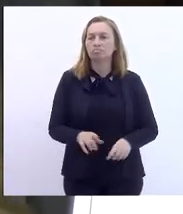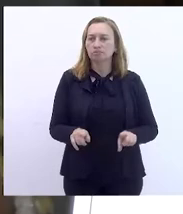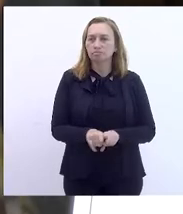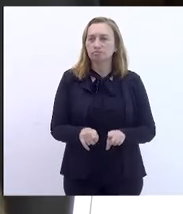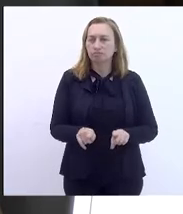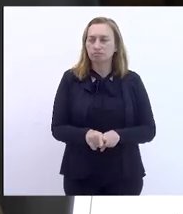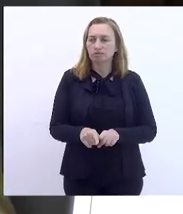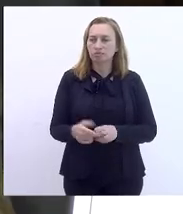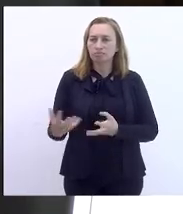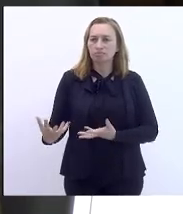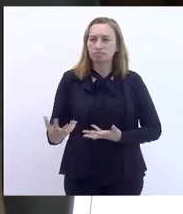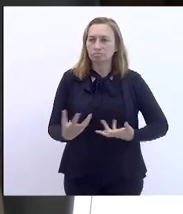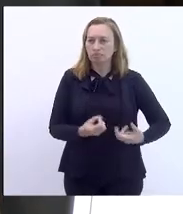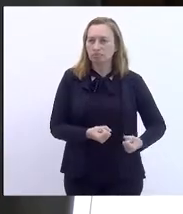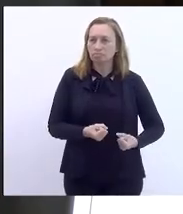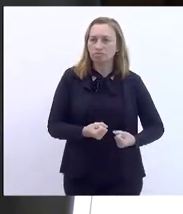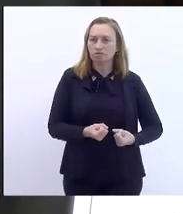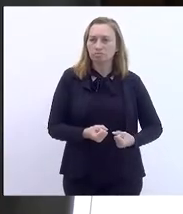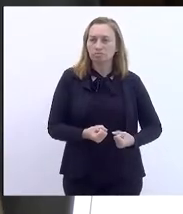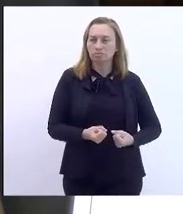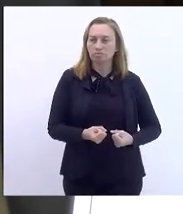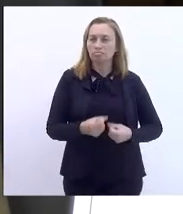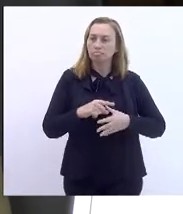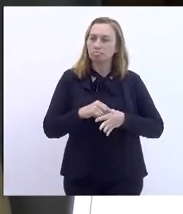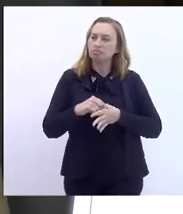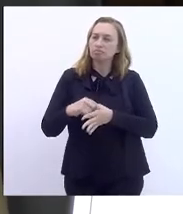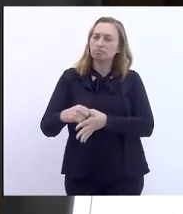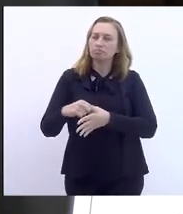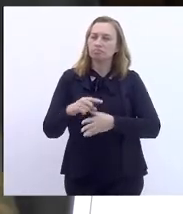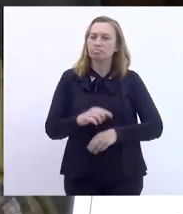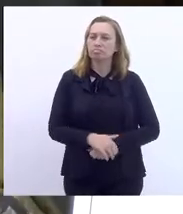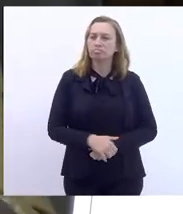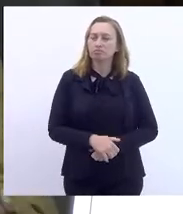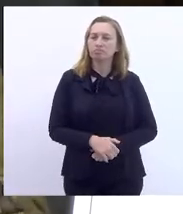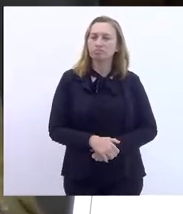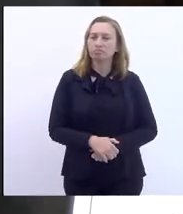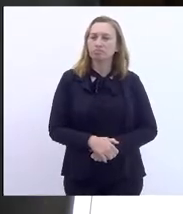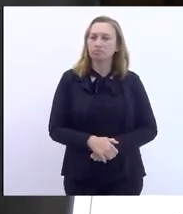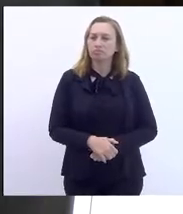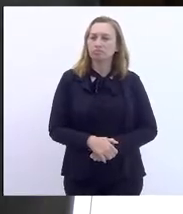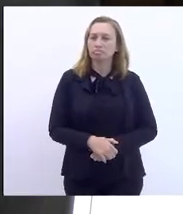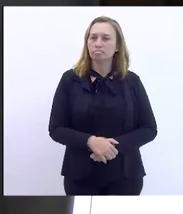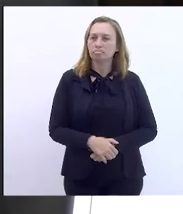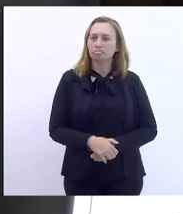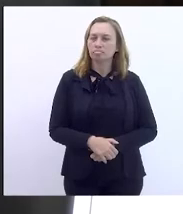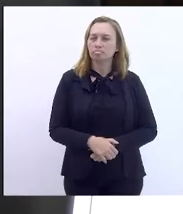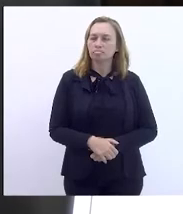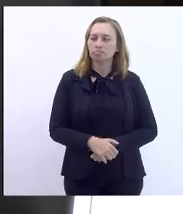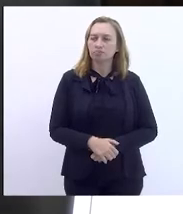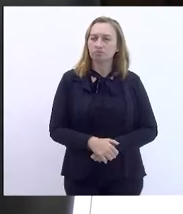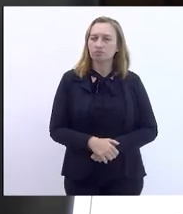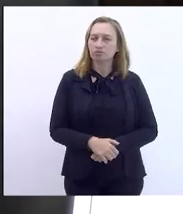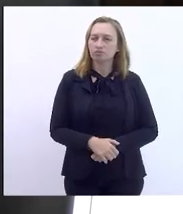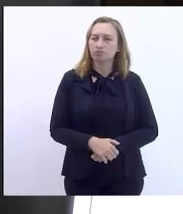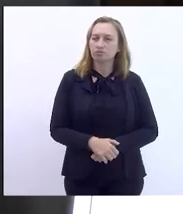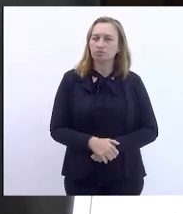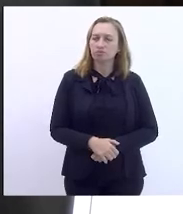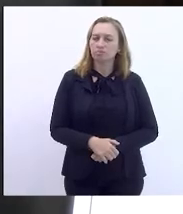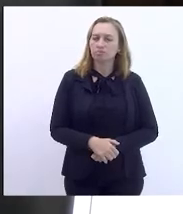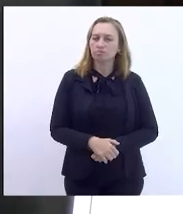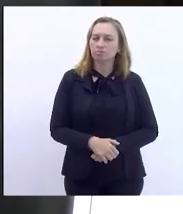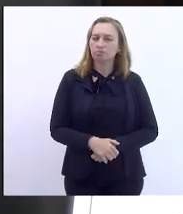contemplada né com seus fatores lideranças para quê possar possam receber né